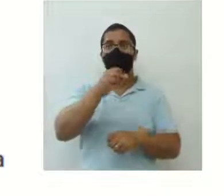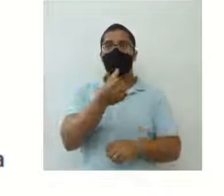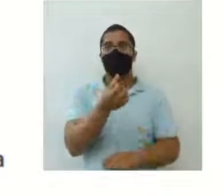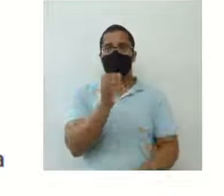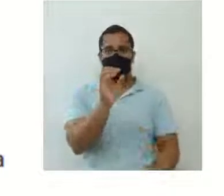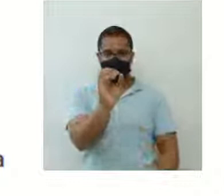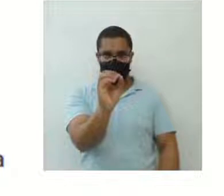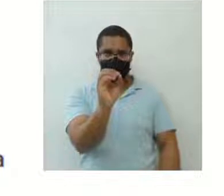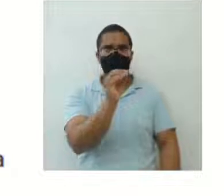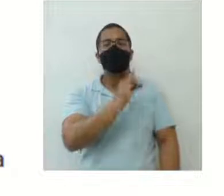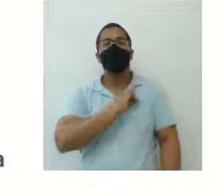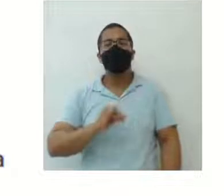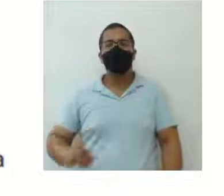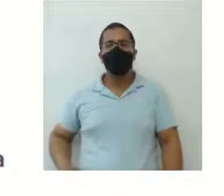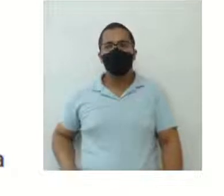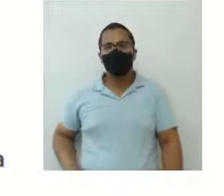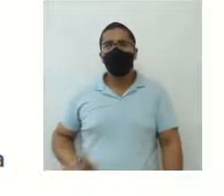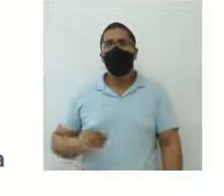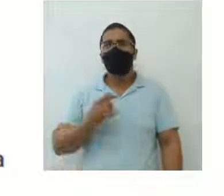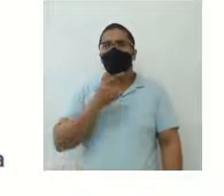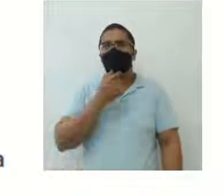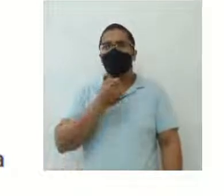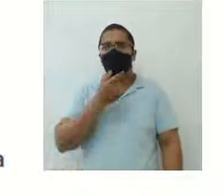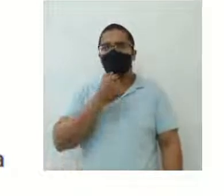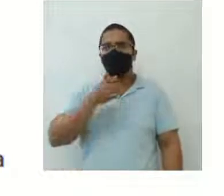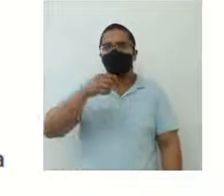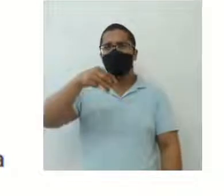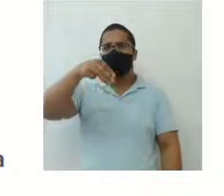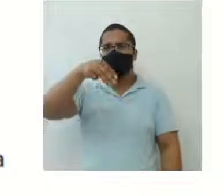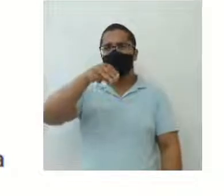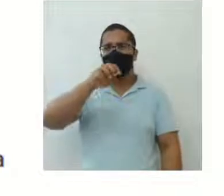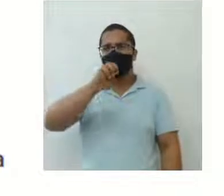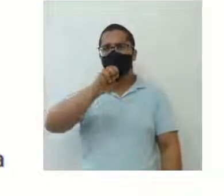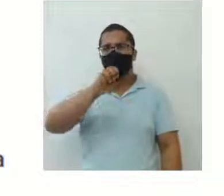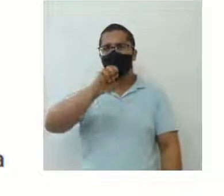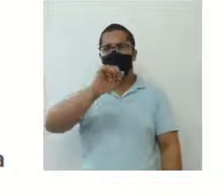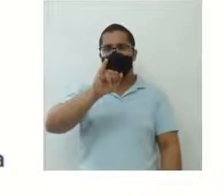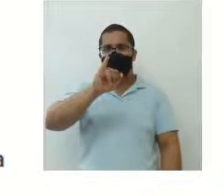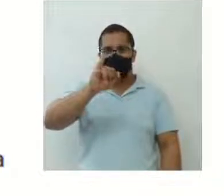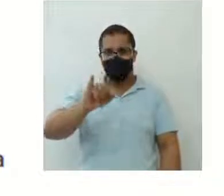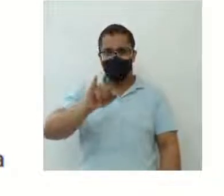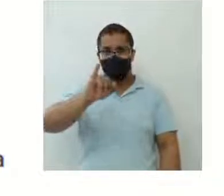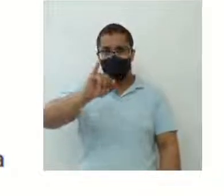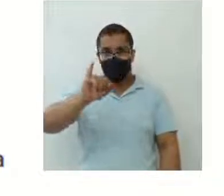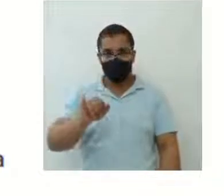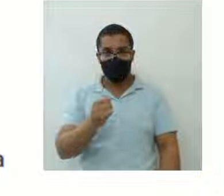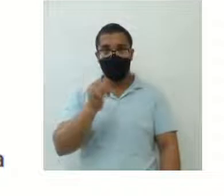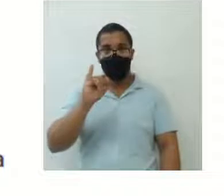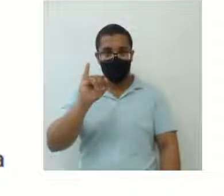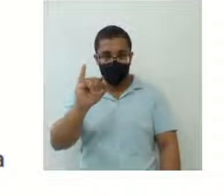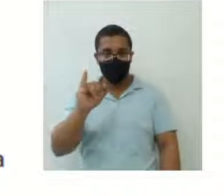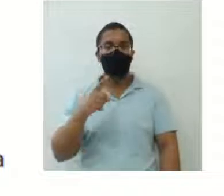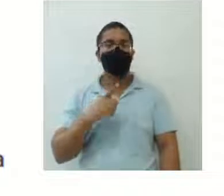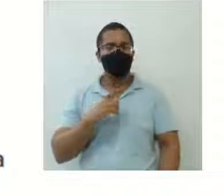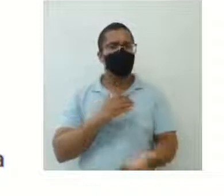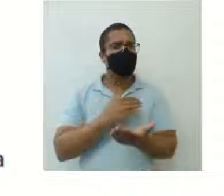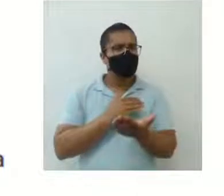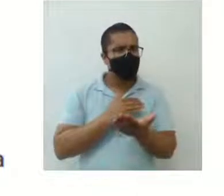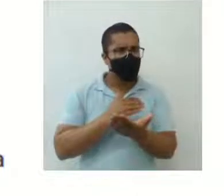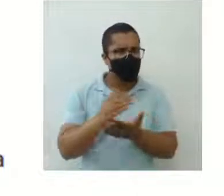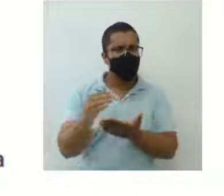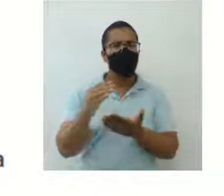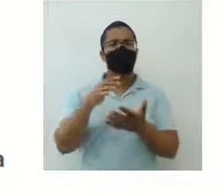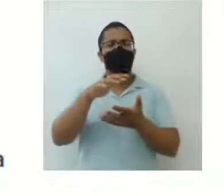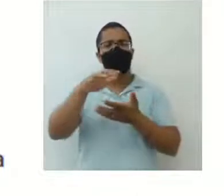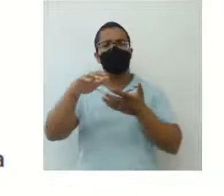imperador, né, Mitoshito, né, Meiji, deu início a uma série, né, de reformas